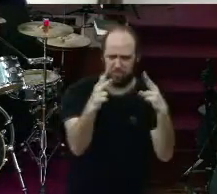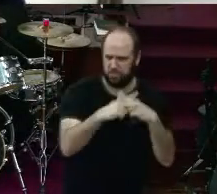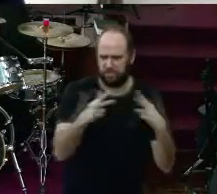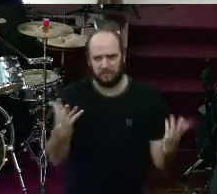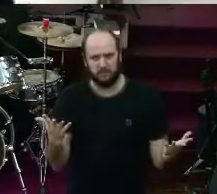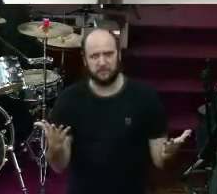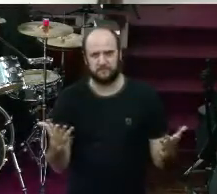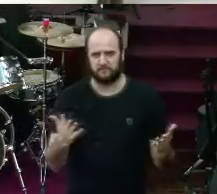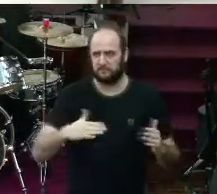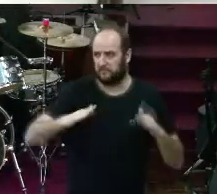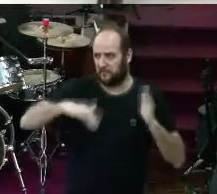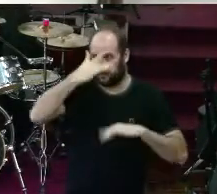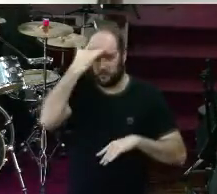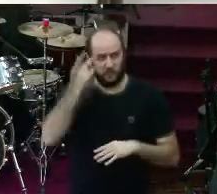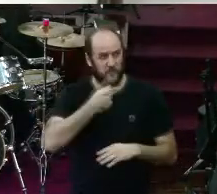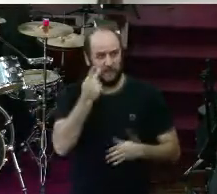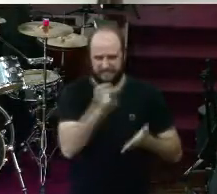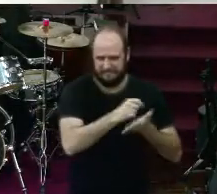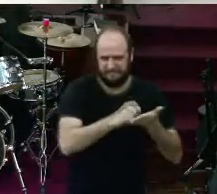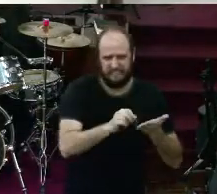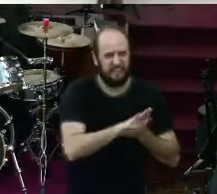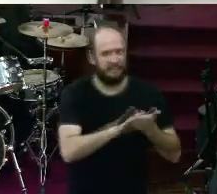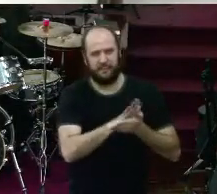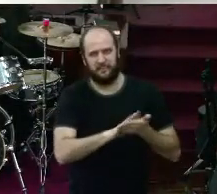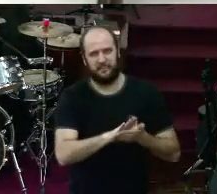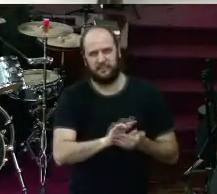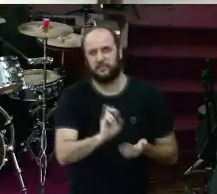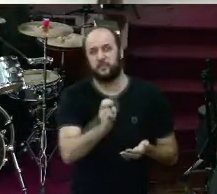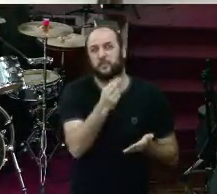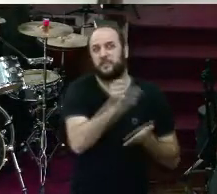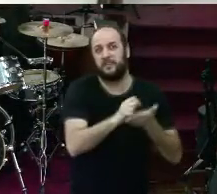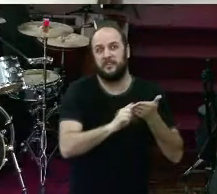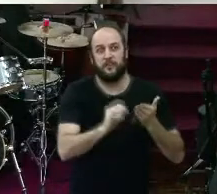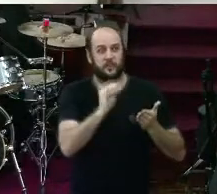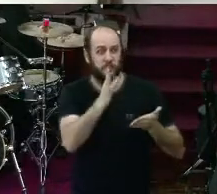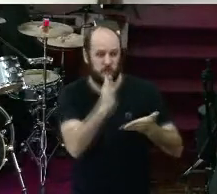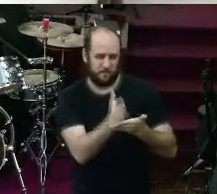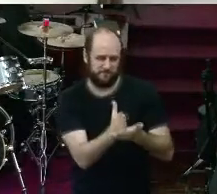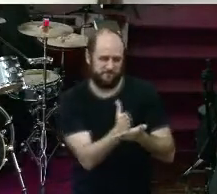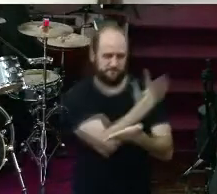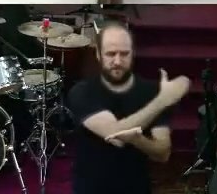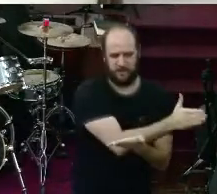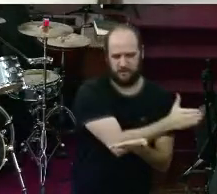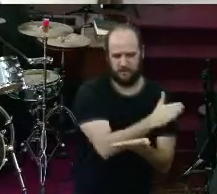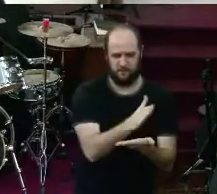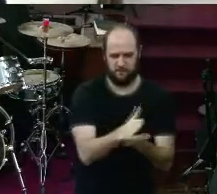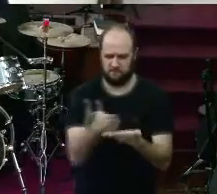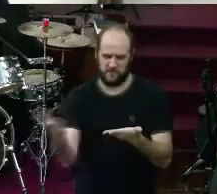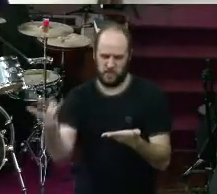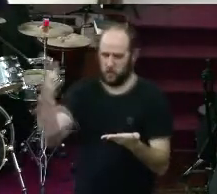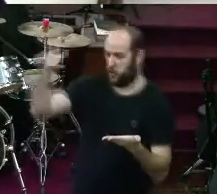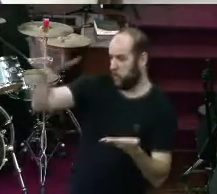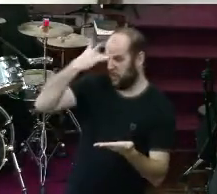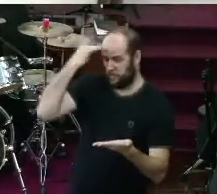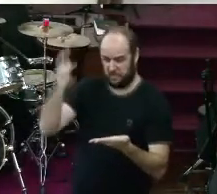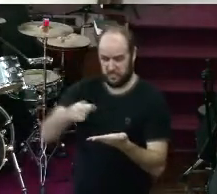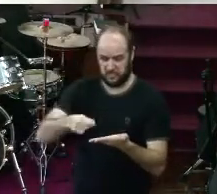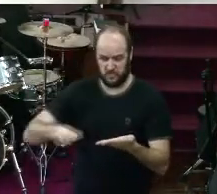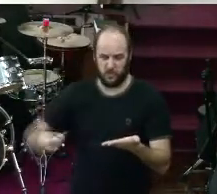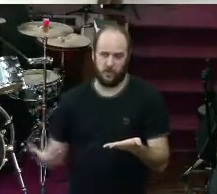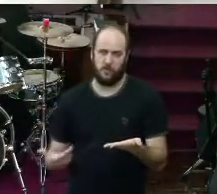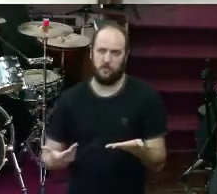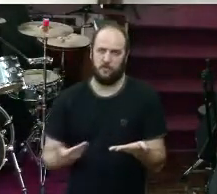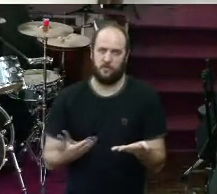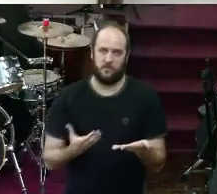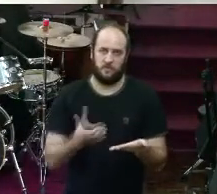não escreveu todo o seu livro. Alguns acham que ele é o autor da primeira parte, ou da primeira metade, até o capítulo 39, mas